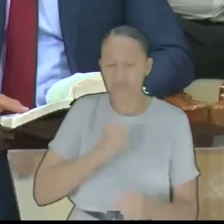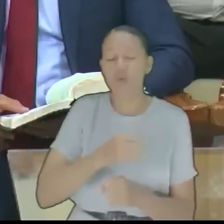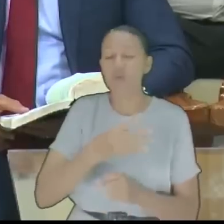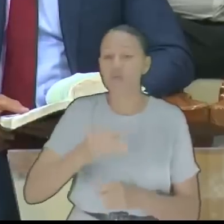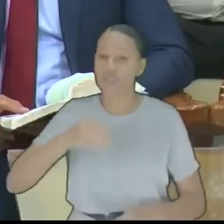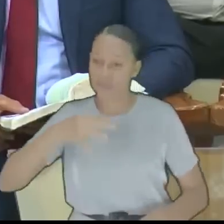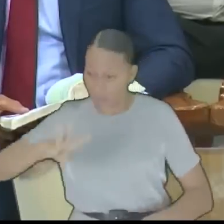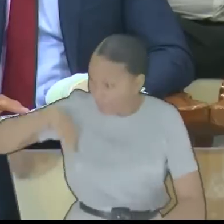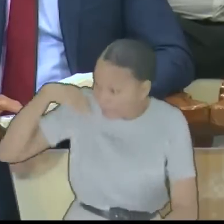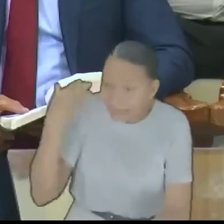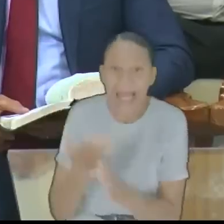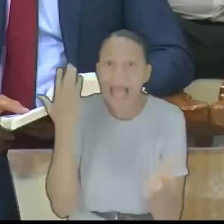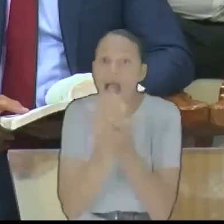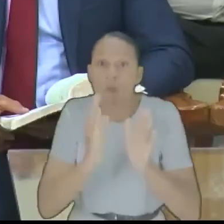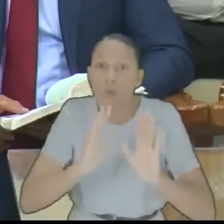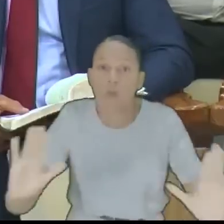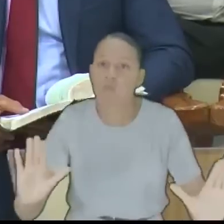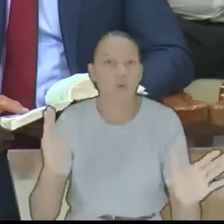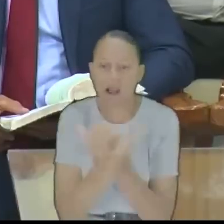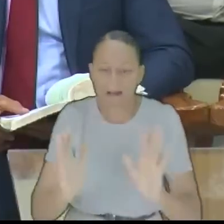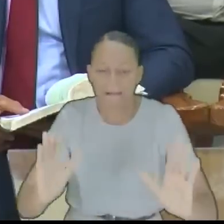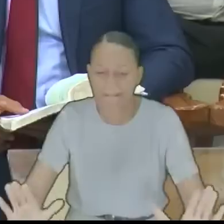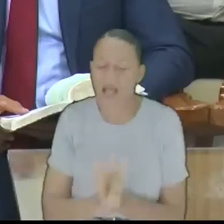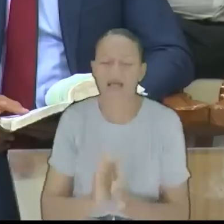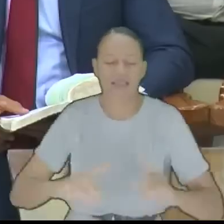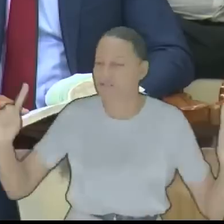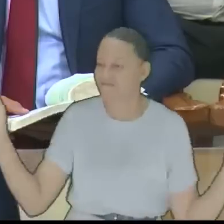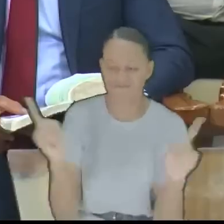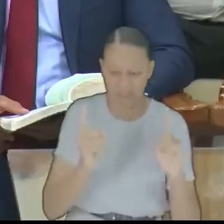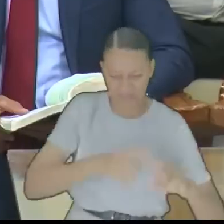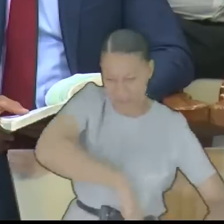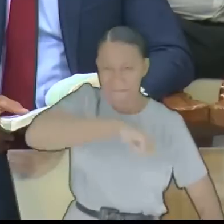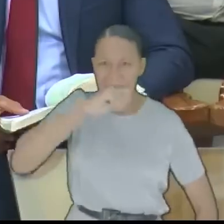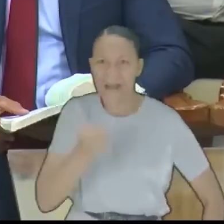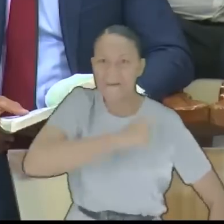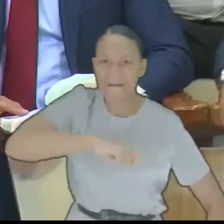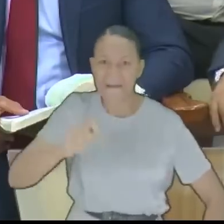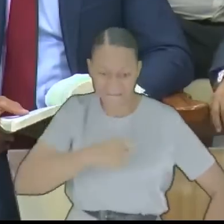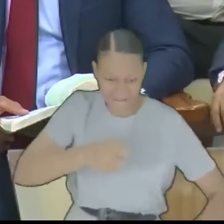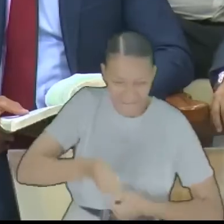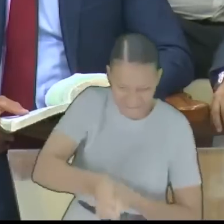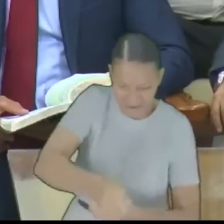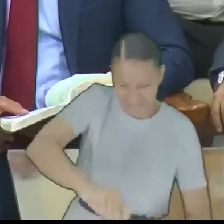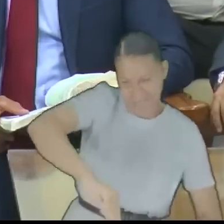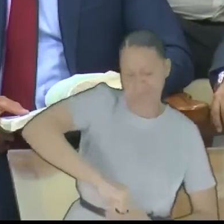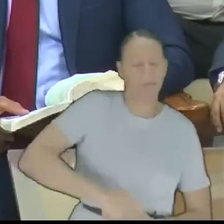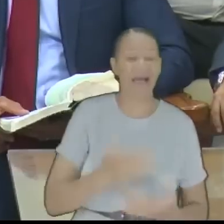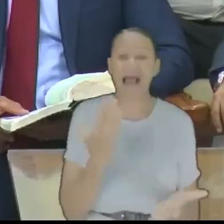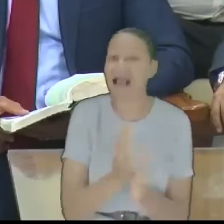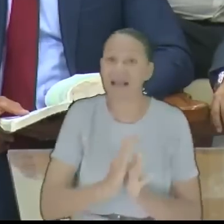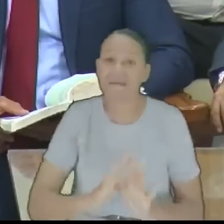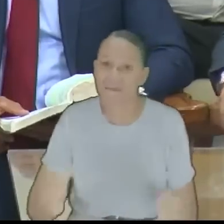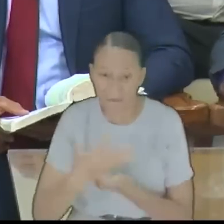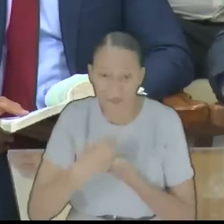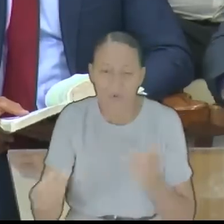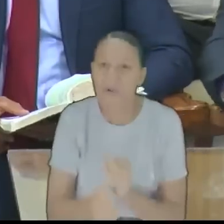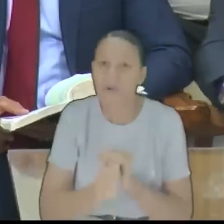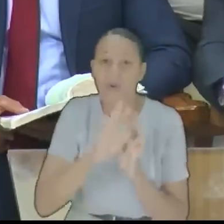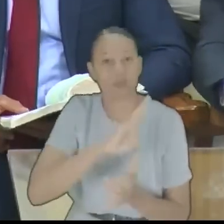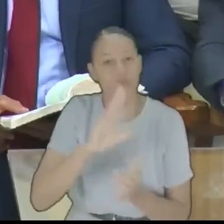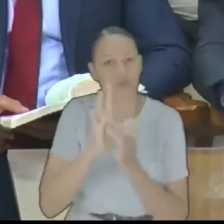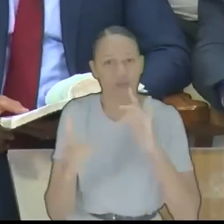para cá nunca mais apareceu espetáculo de gladiadores. Quem pode dar glória ao nome de